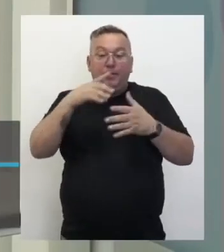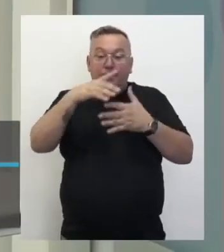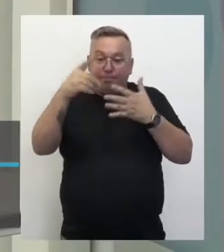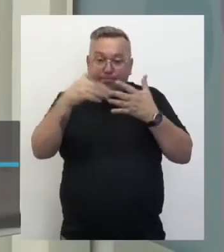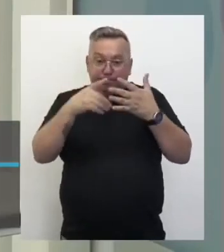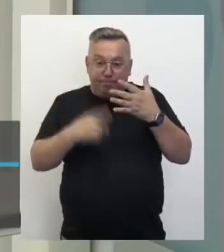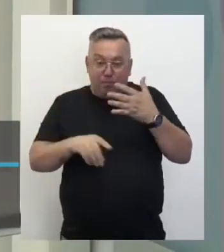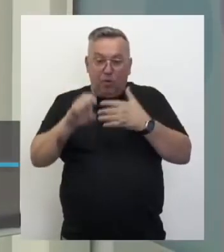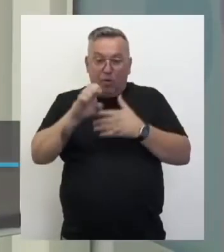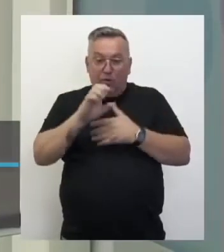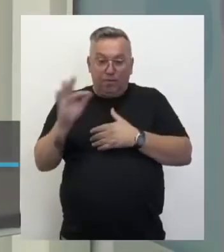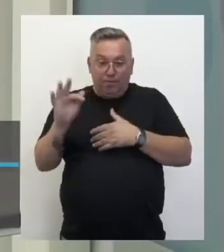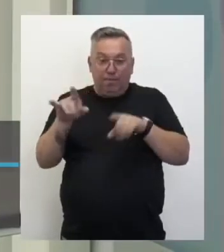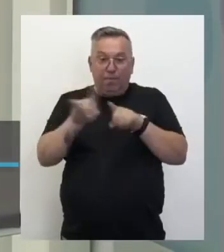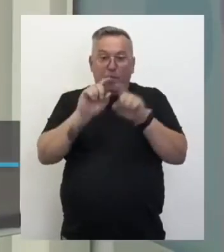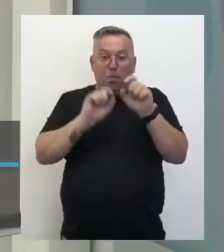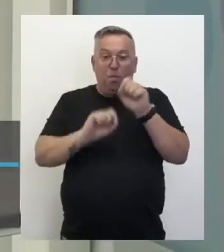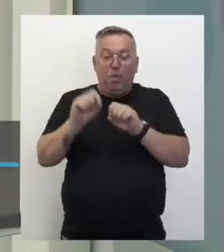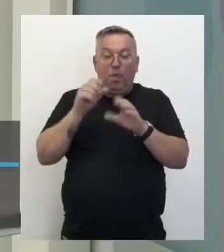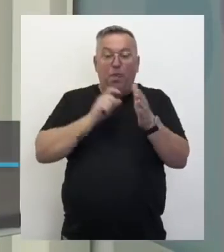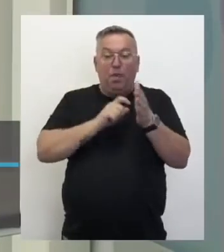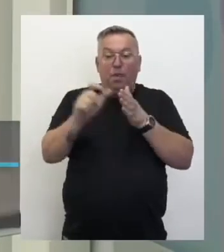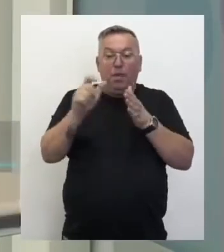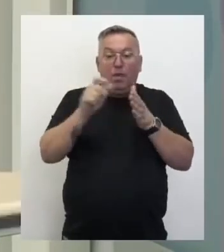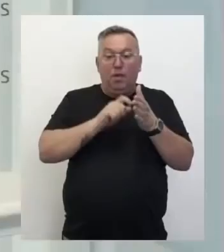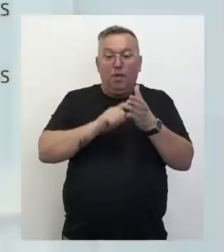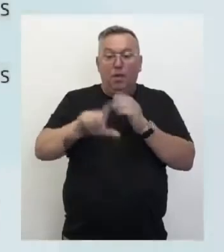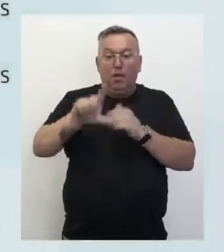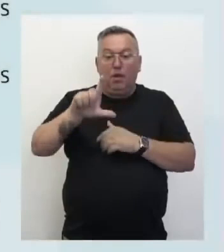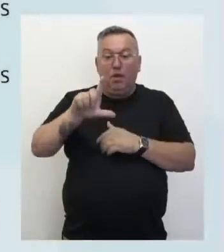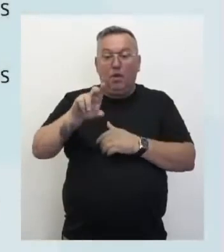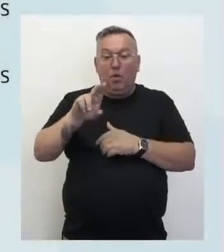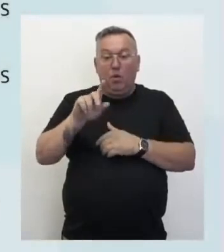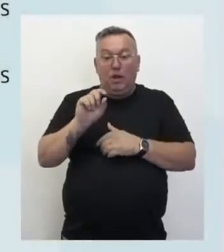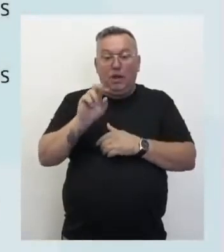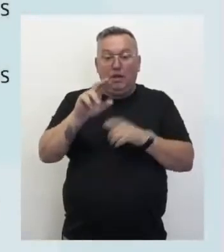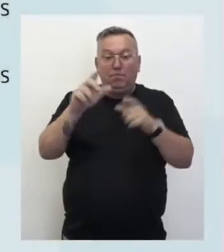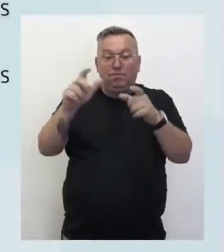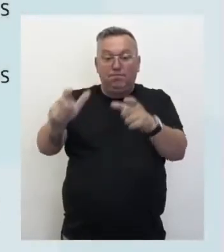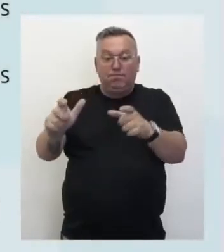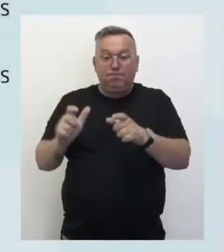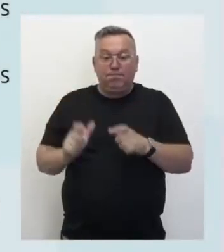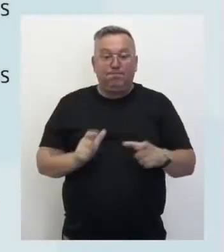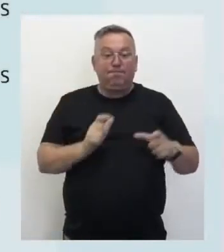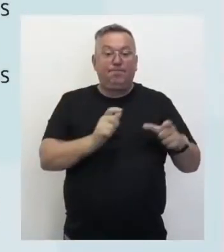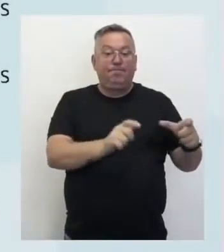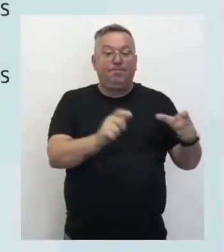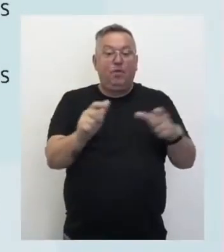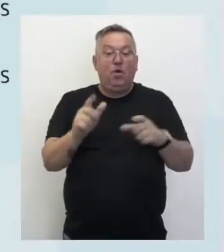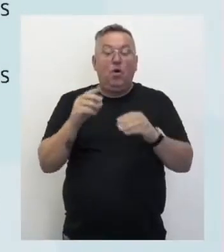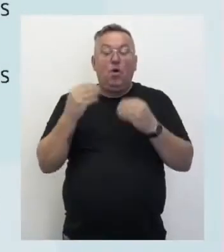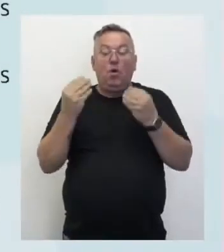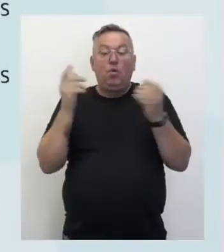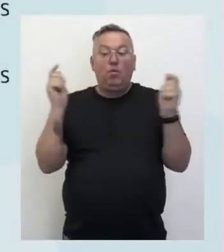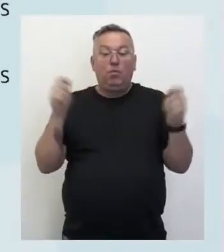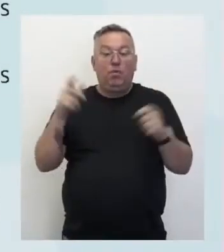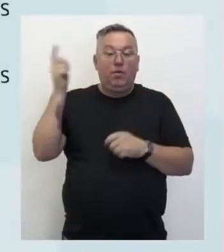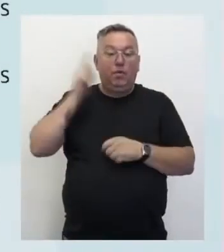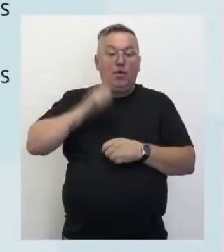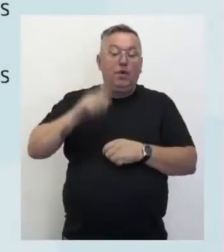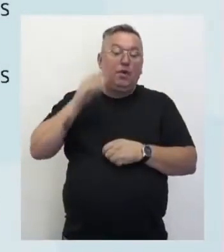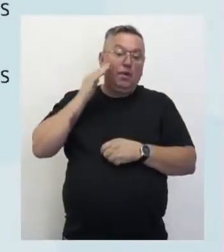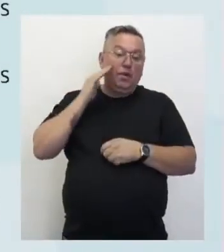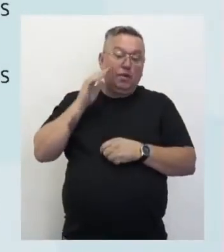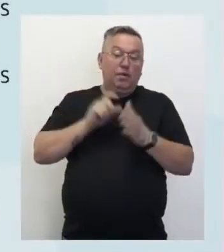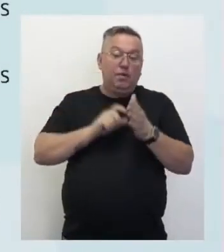ensino fundamental, é o conceito de lugar, lugares. Então, como que a gente pode entender esse